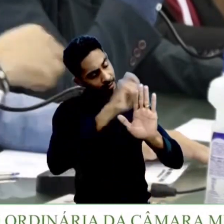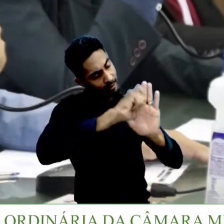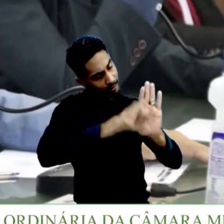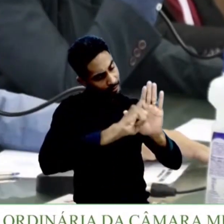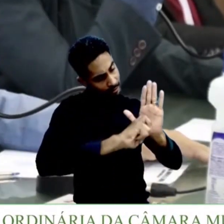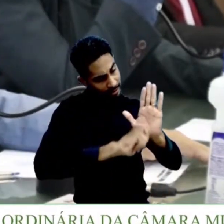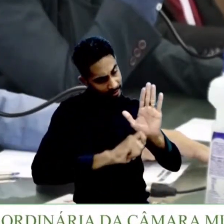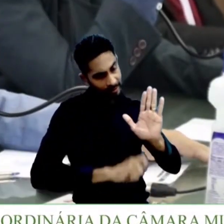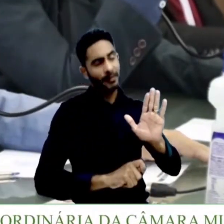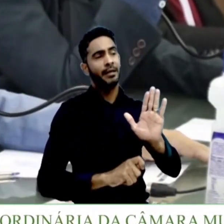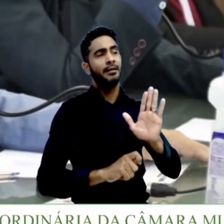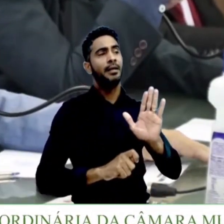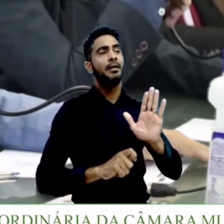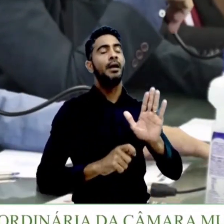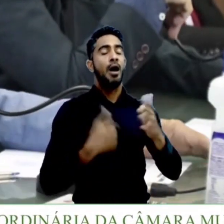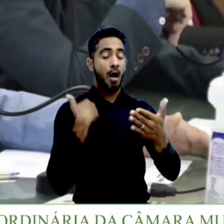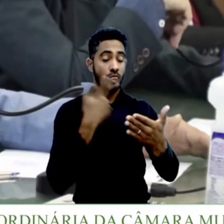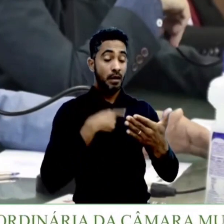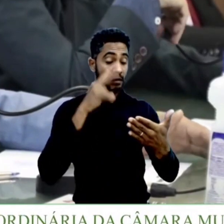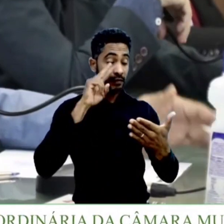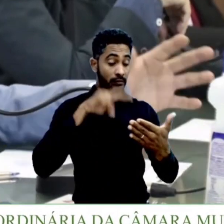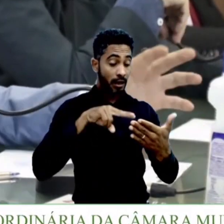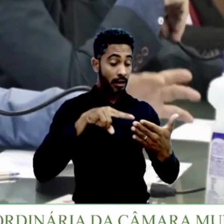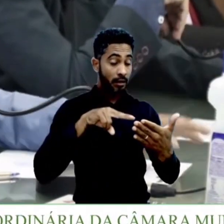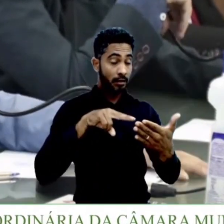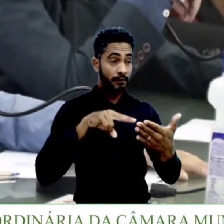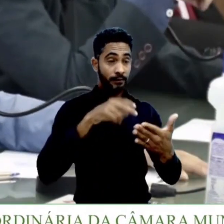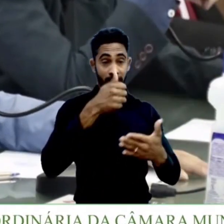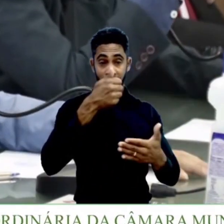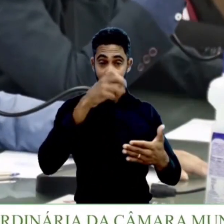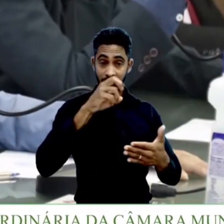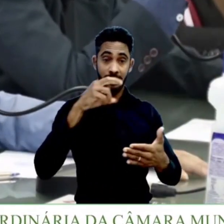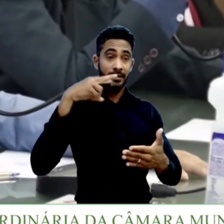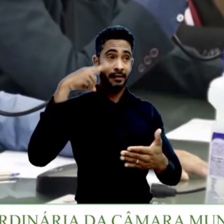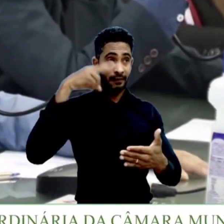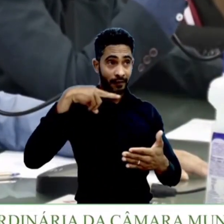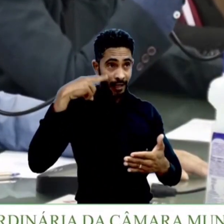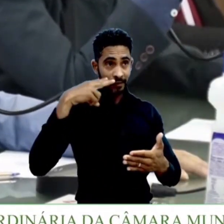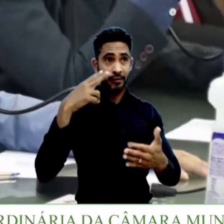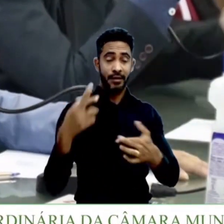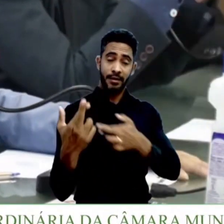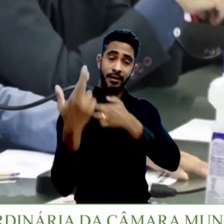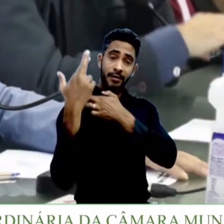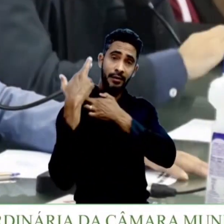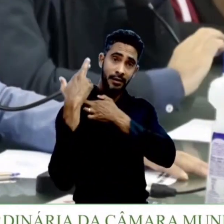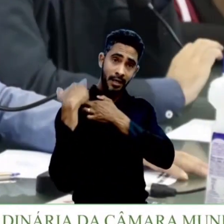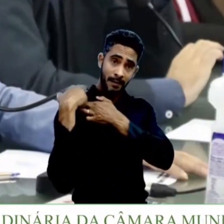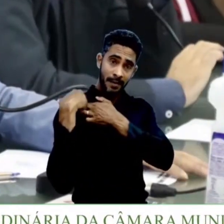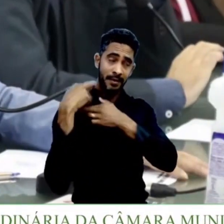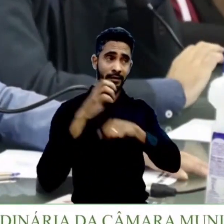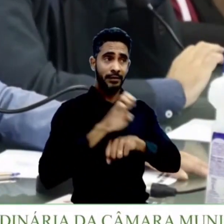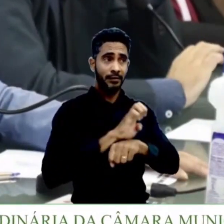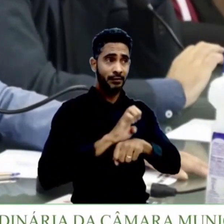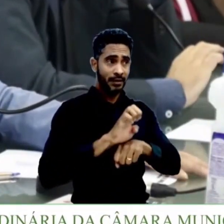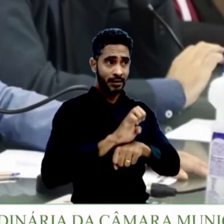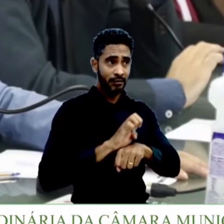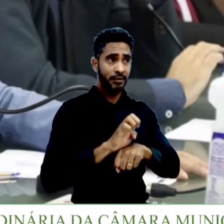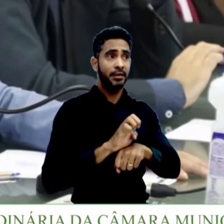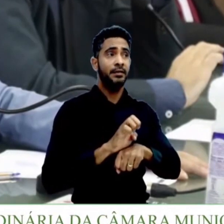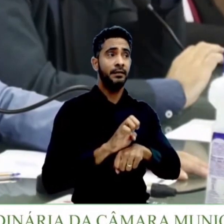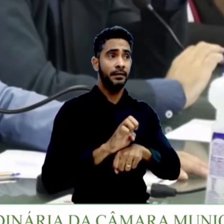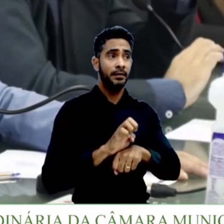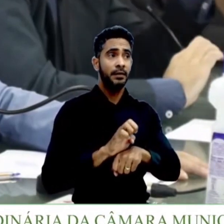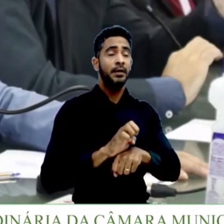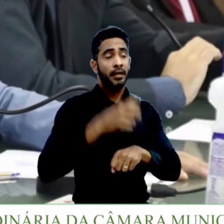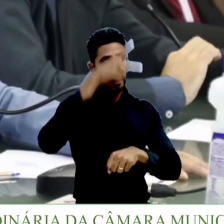papel. Aí a gente vai fazer o quê? A gente vai trazer os 15 vereadores e o representante, né, do executivo. De preferência,